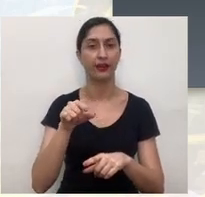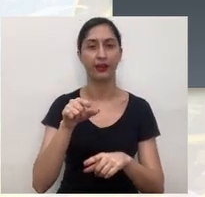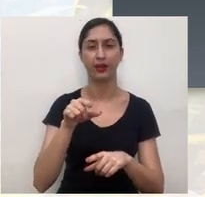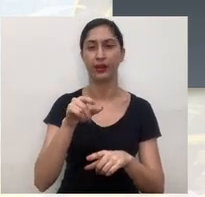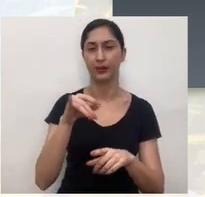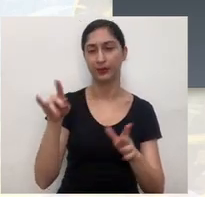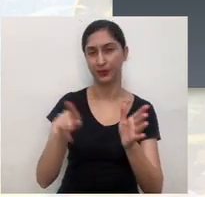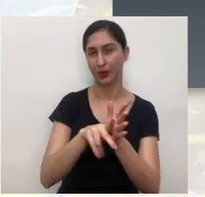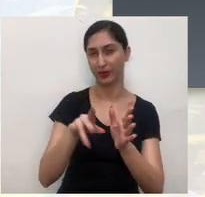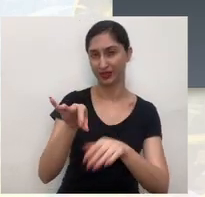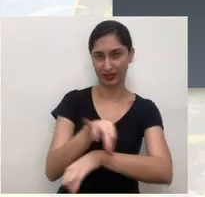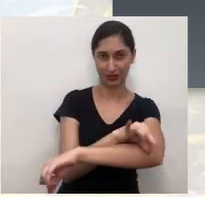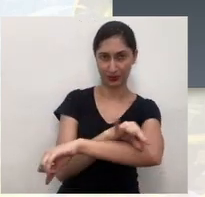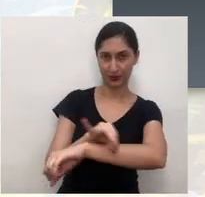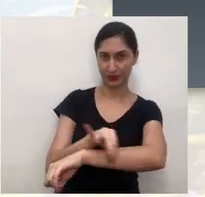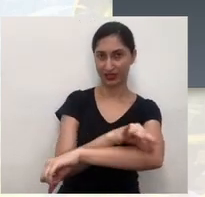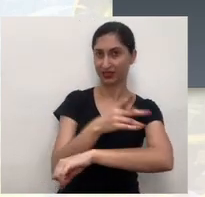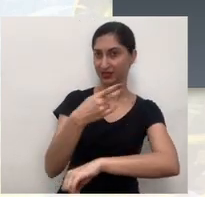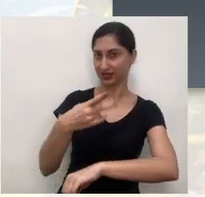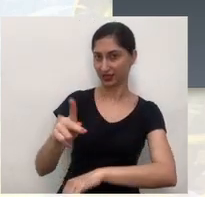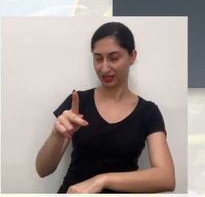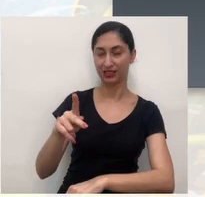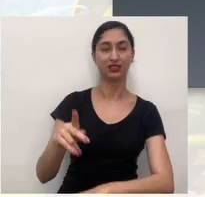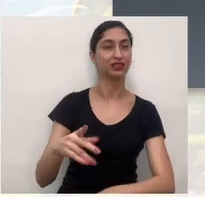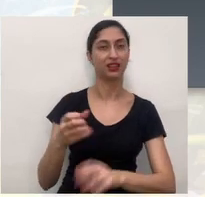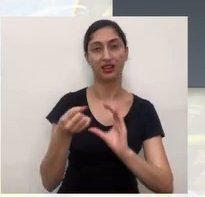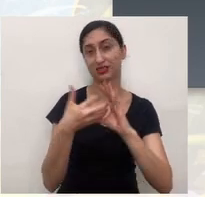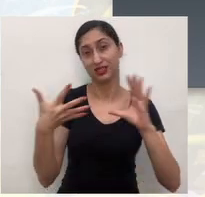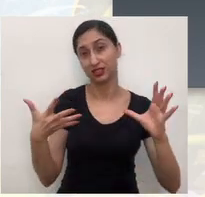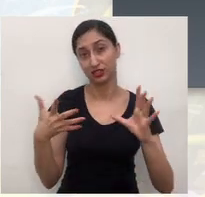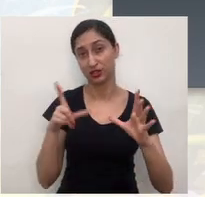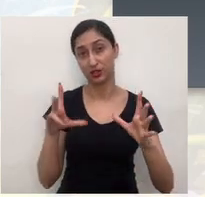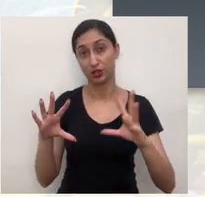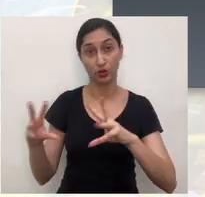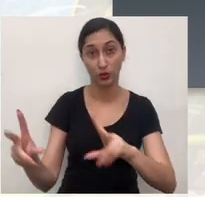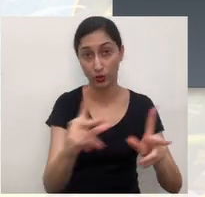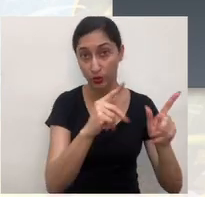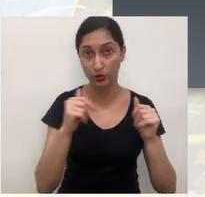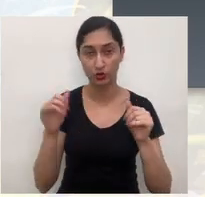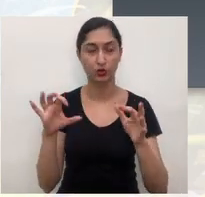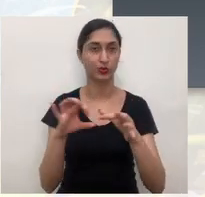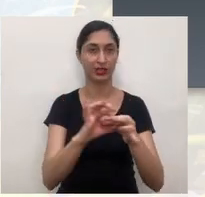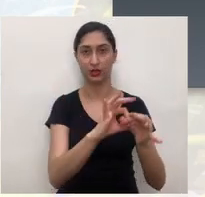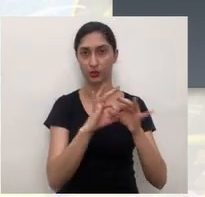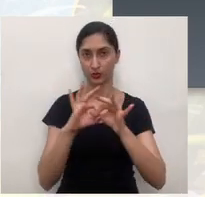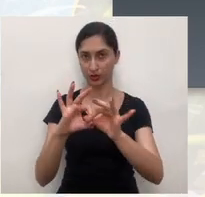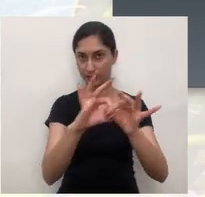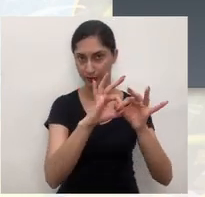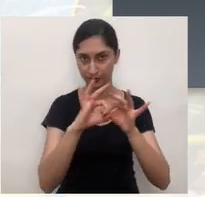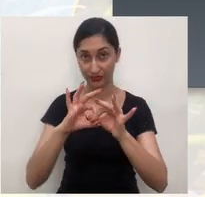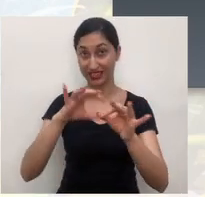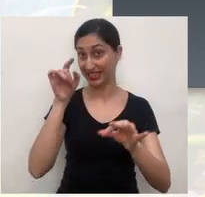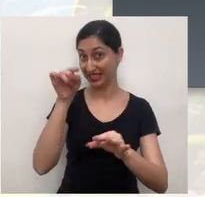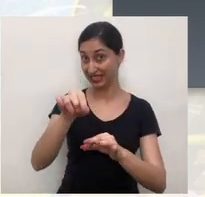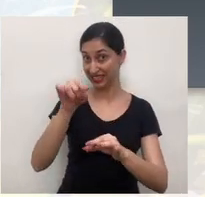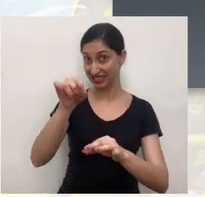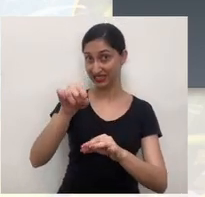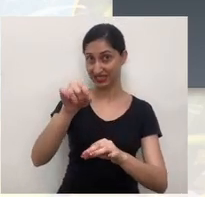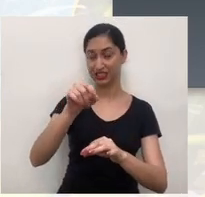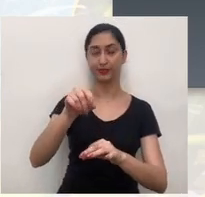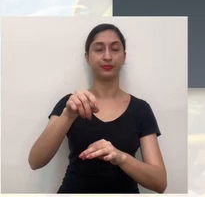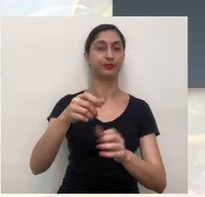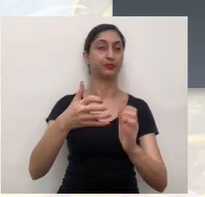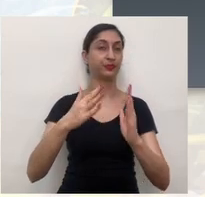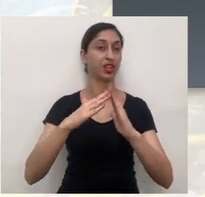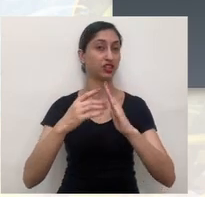própria arquitetura, tudo isso conectado, assim, conectado. Esse jardim, a geometria foi